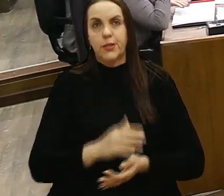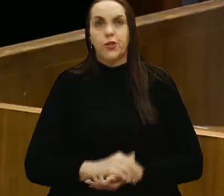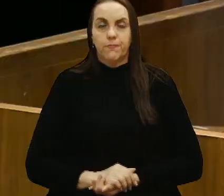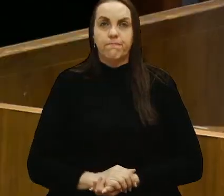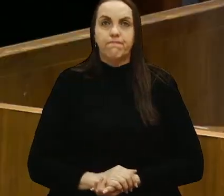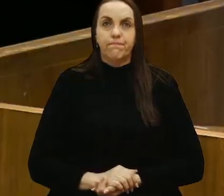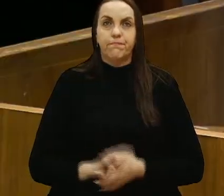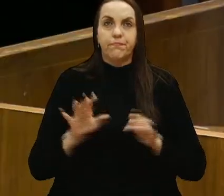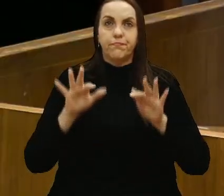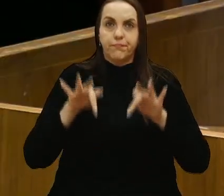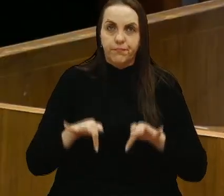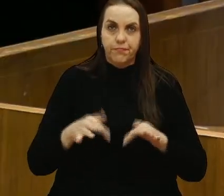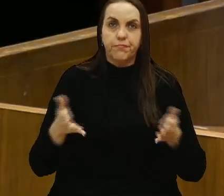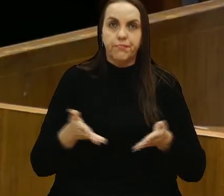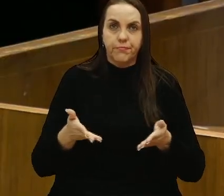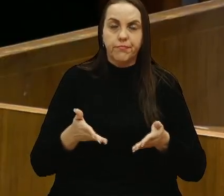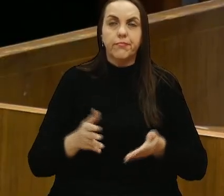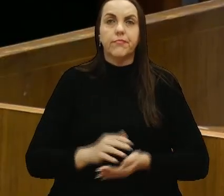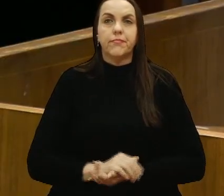Para